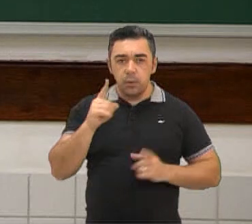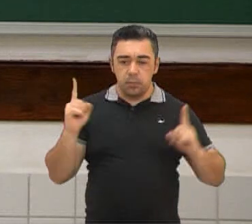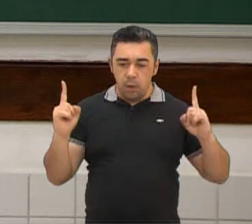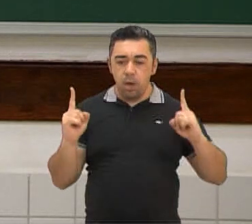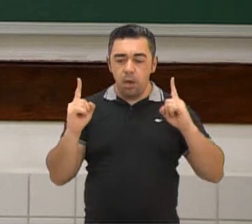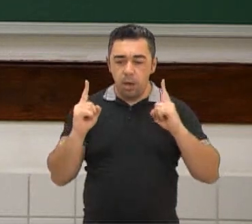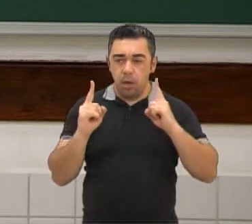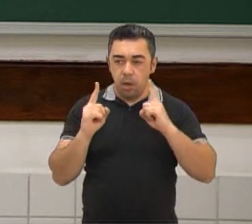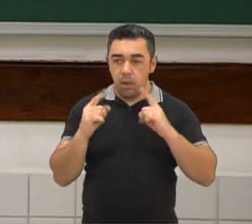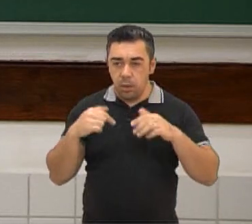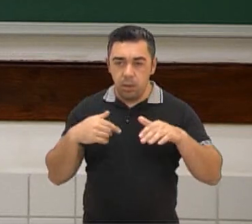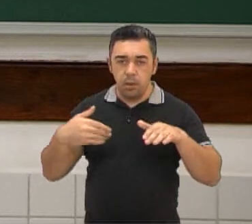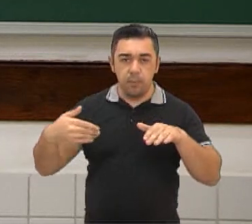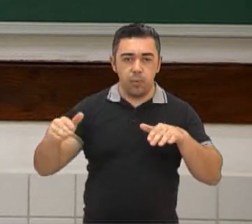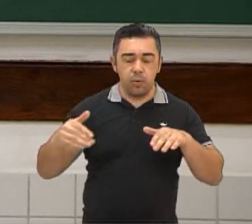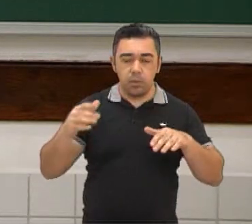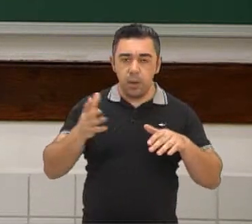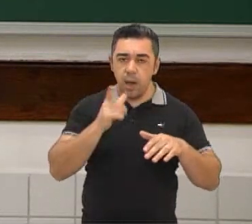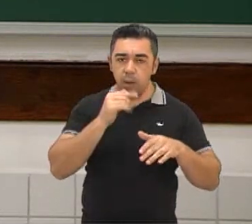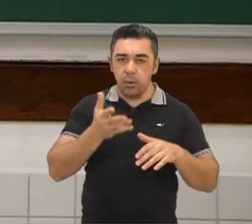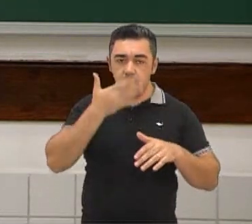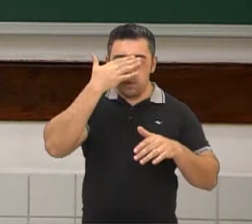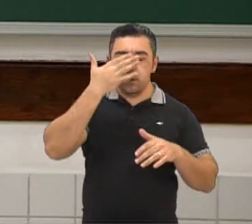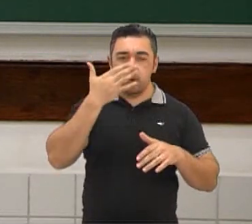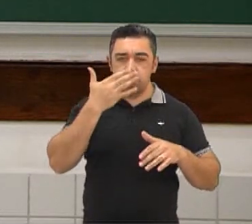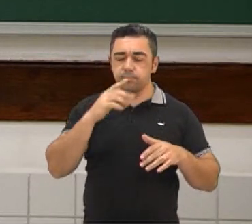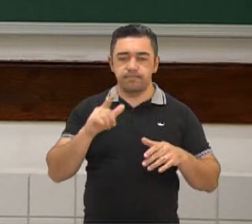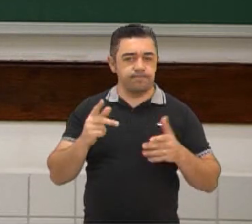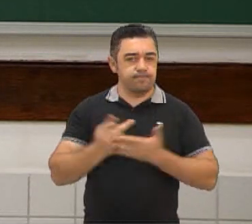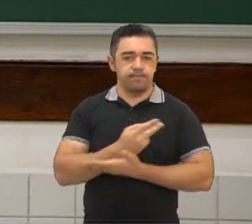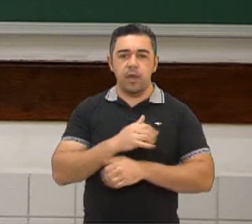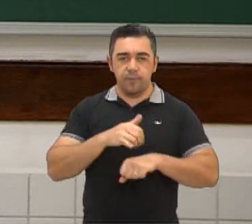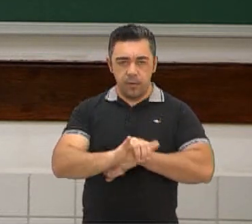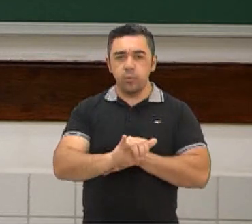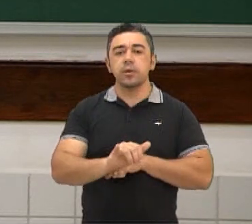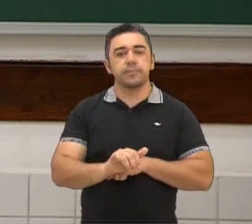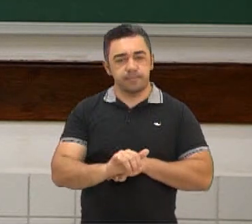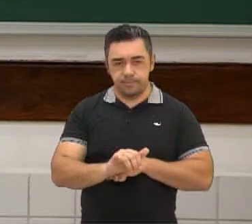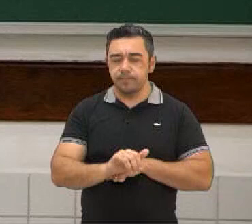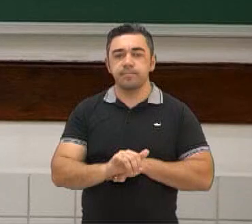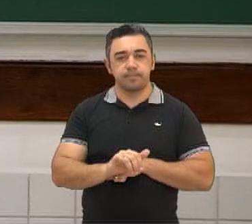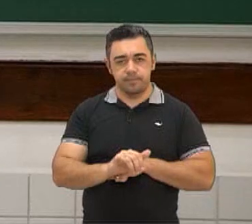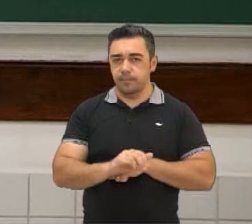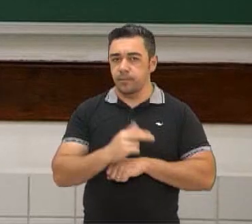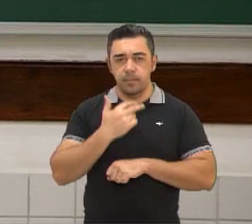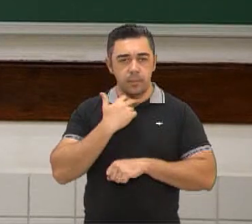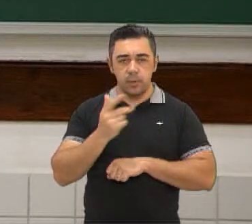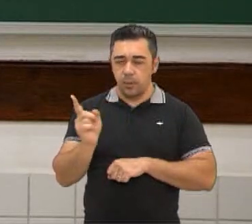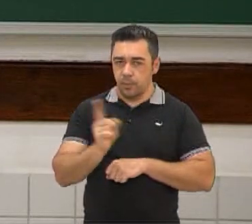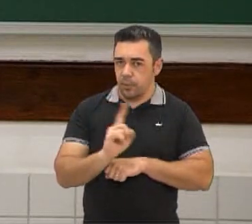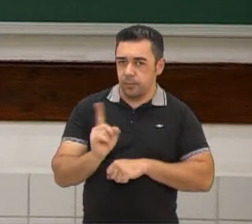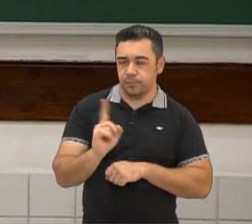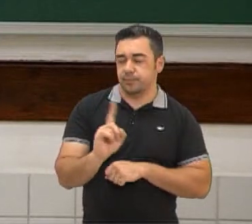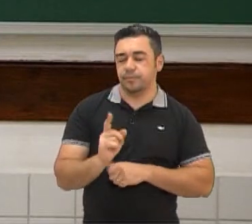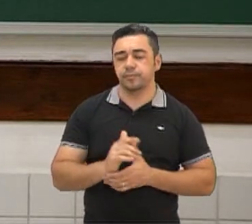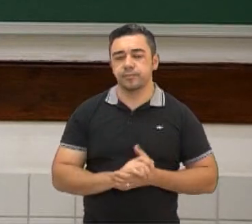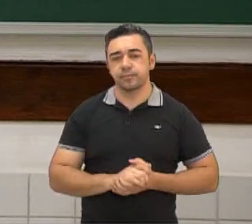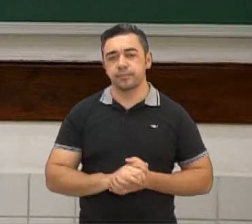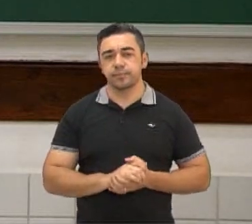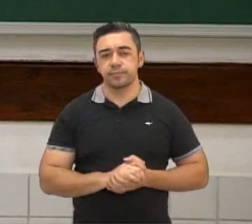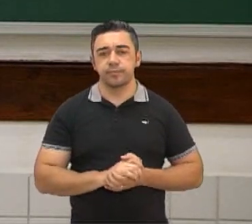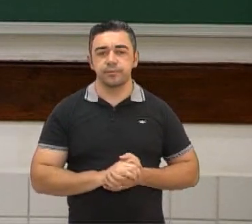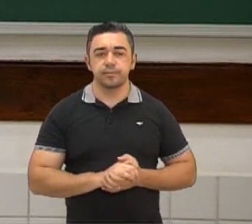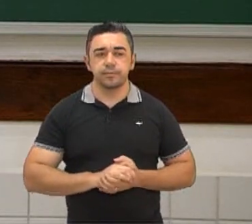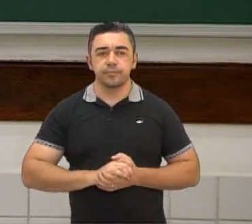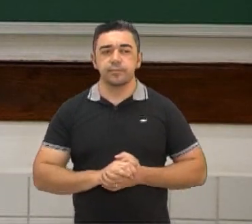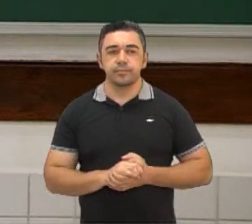próximo de você, dá aquele tapinha e jogar água na cara dele, isso também é falta. Não pode acontecer durante uma partida,